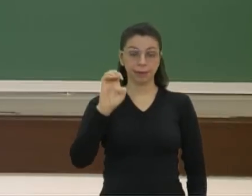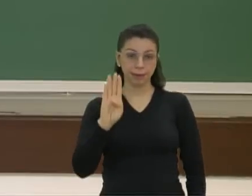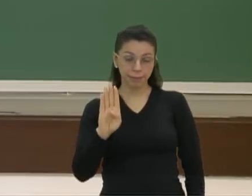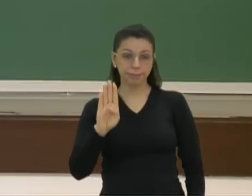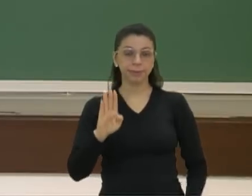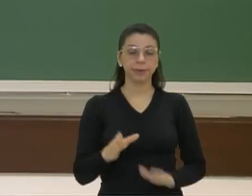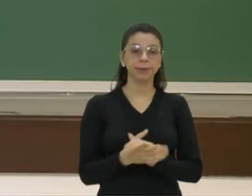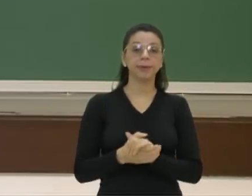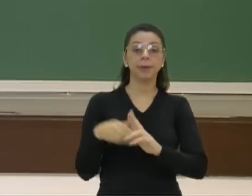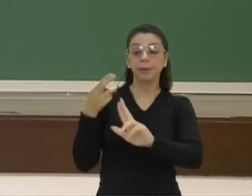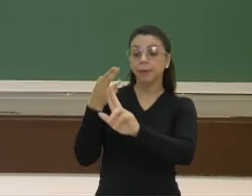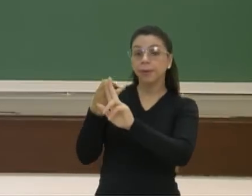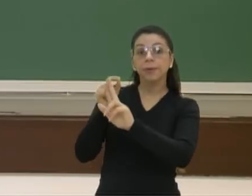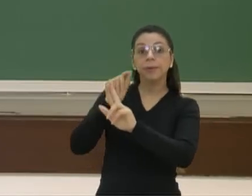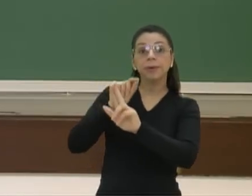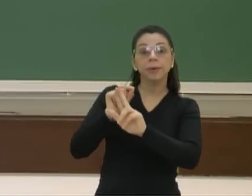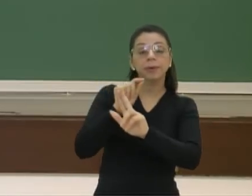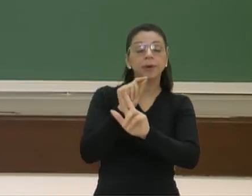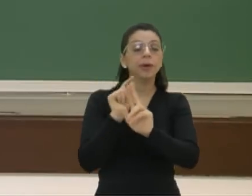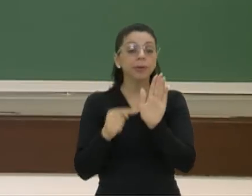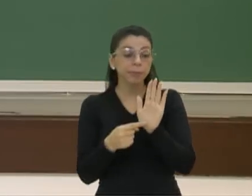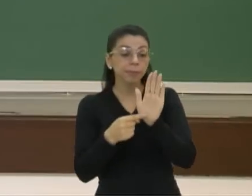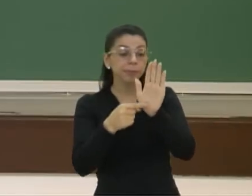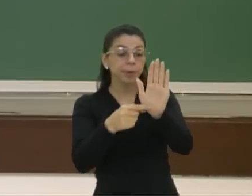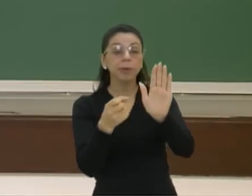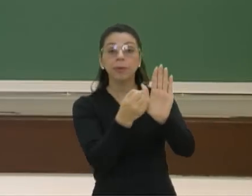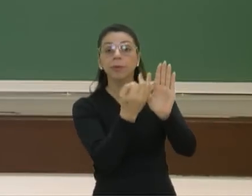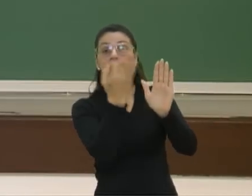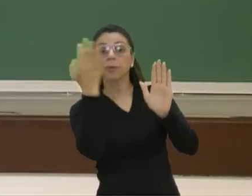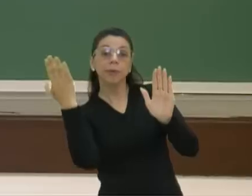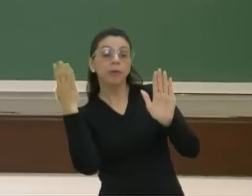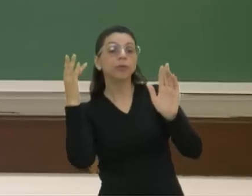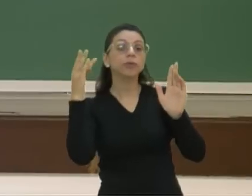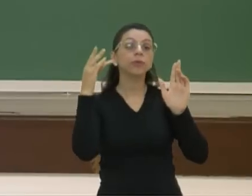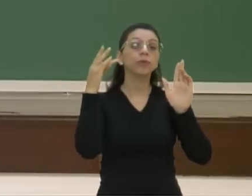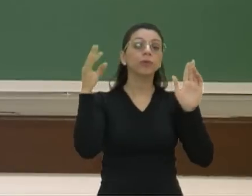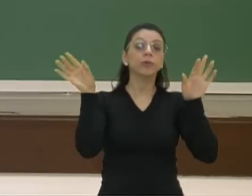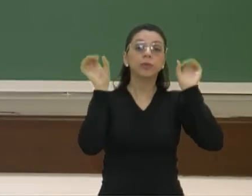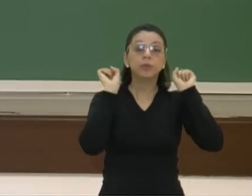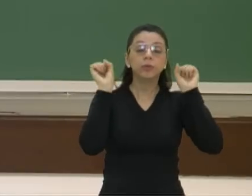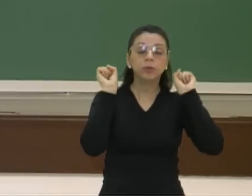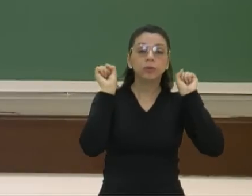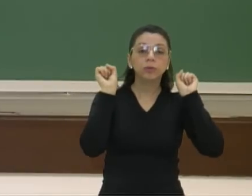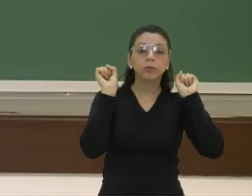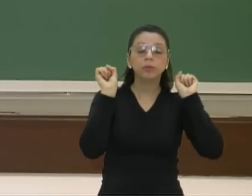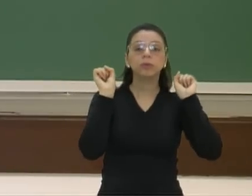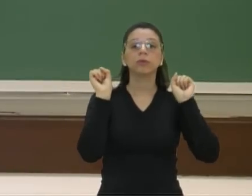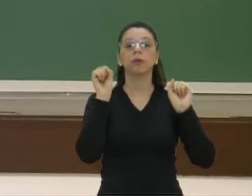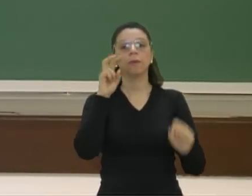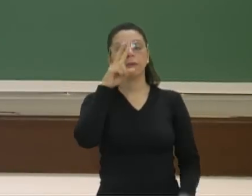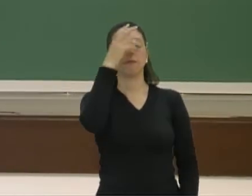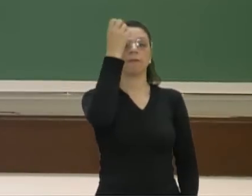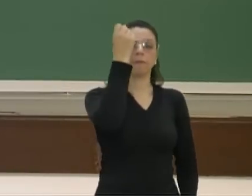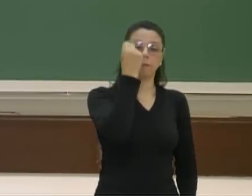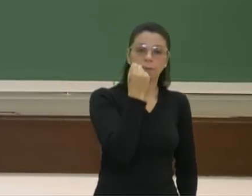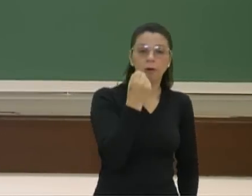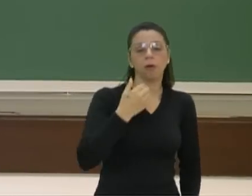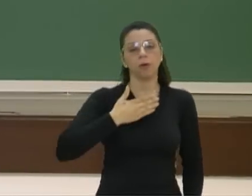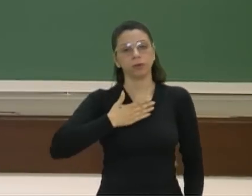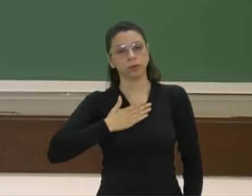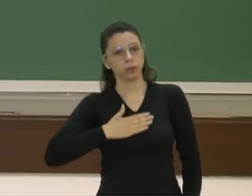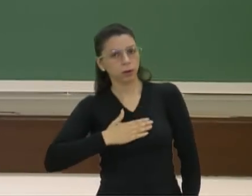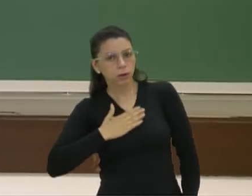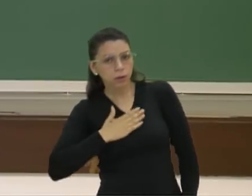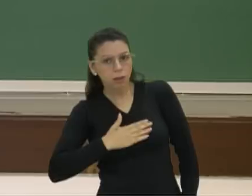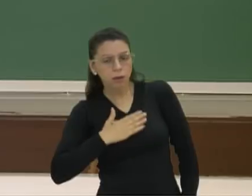é uma unidade que vai indicar a intensidade dos sons. Tem sons muito agradáveis aos